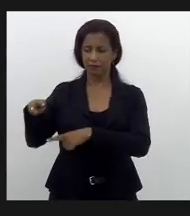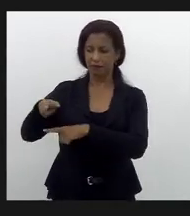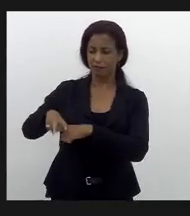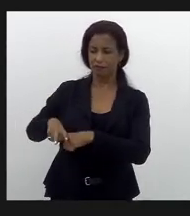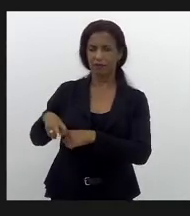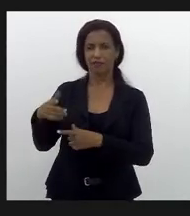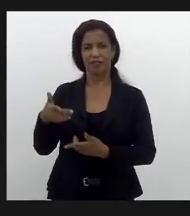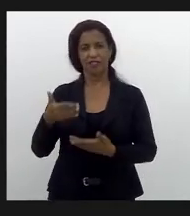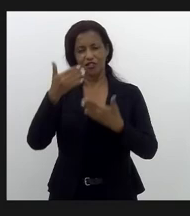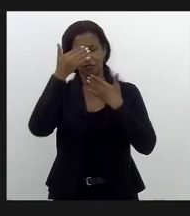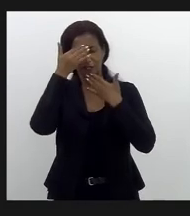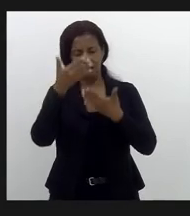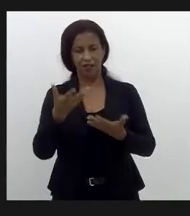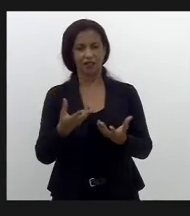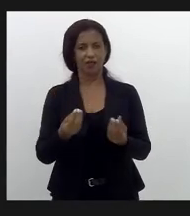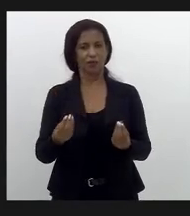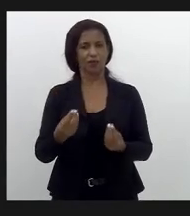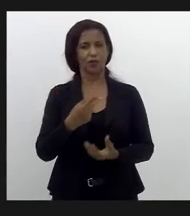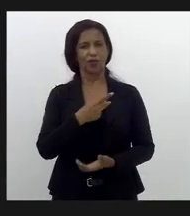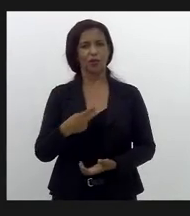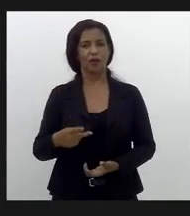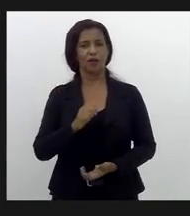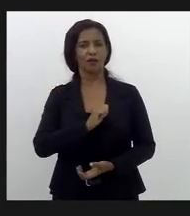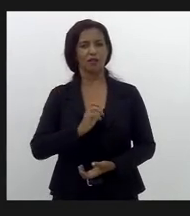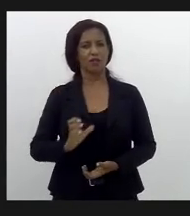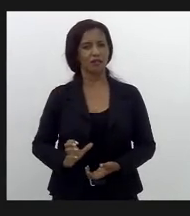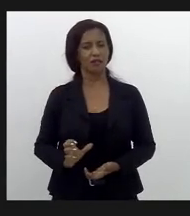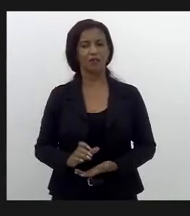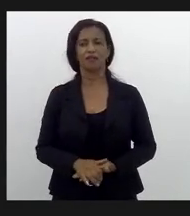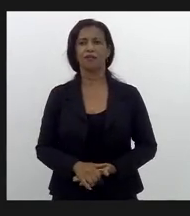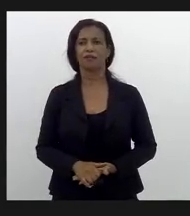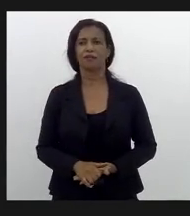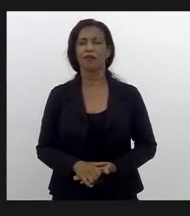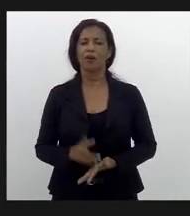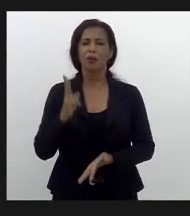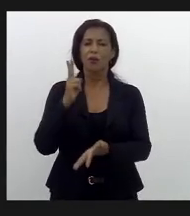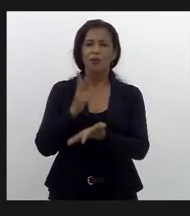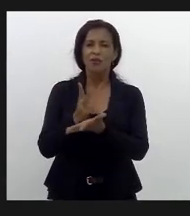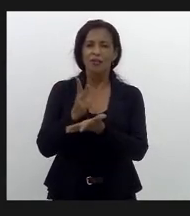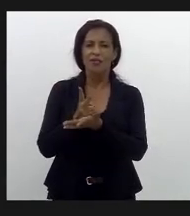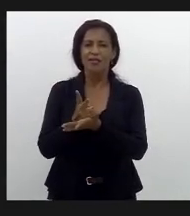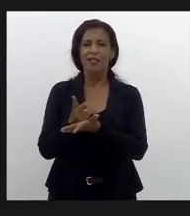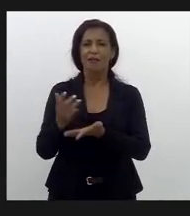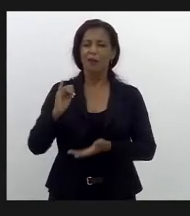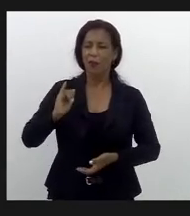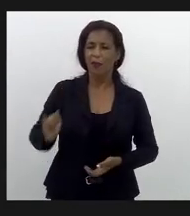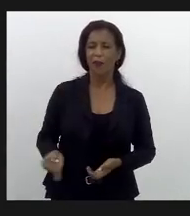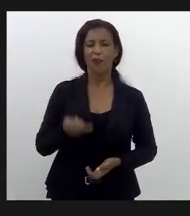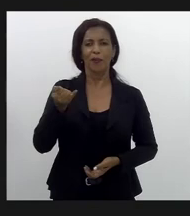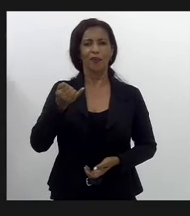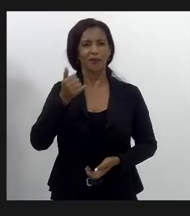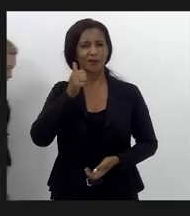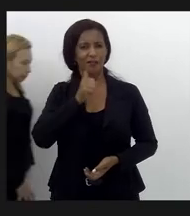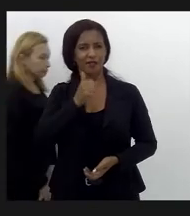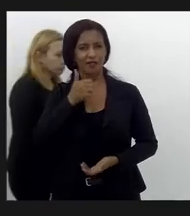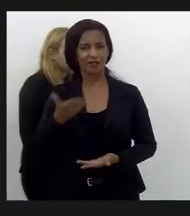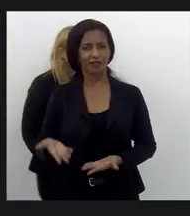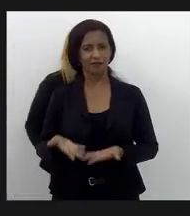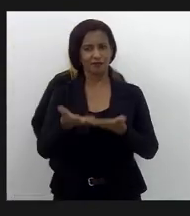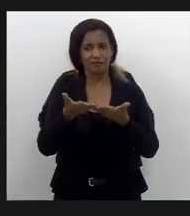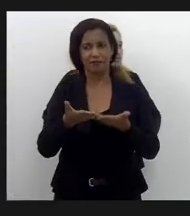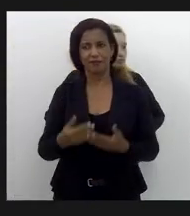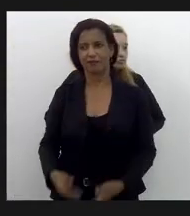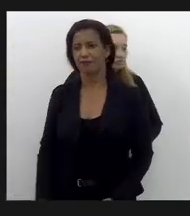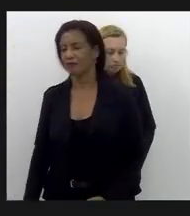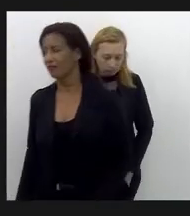aí agradece muito ao nosso presidente André Siciliano por sempre dar protagonismo às mulheres, e Vossa Excelência é